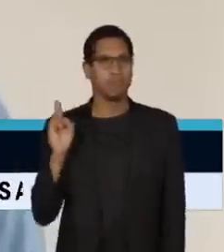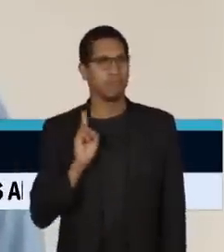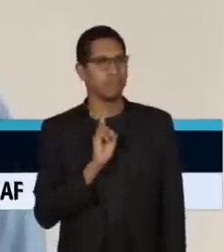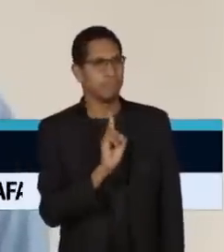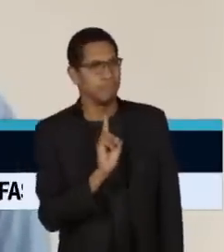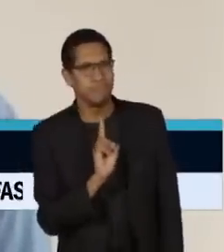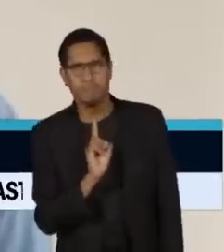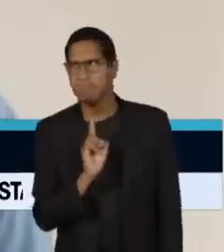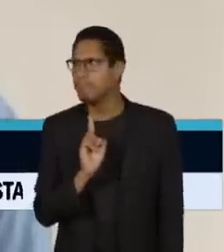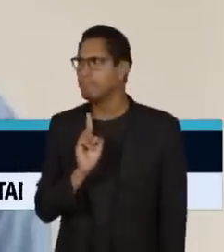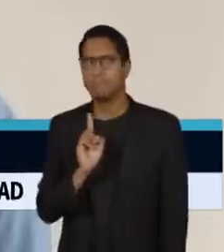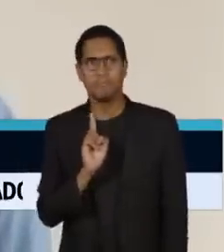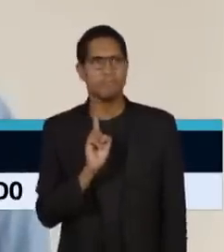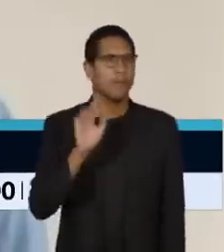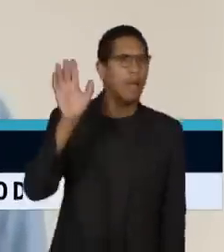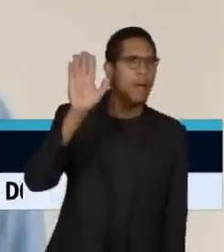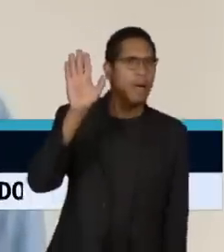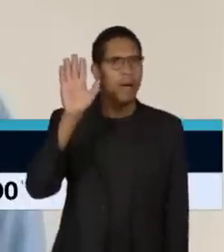ou acenasse, mas